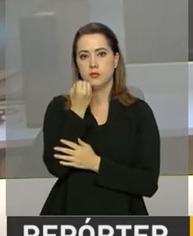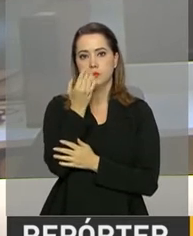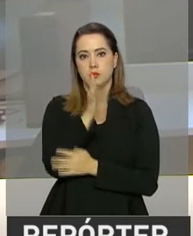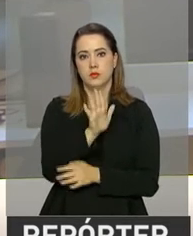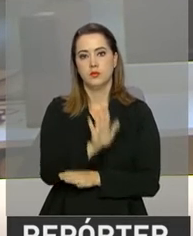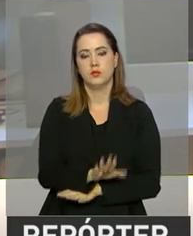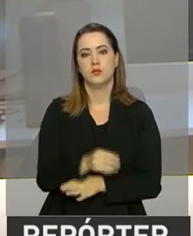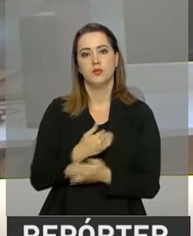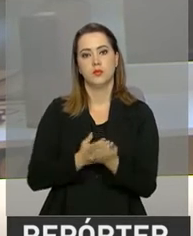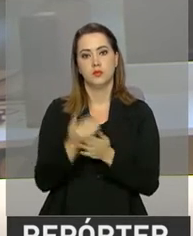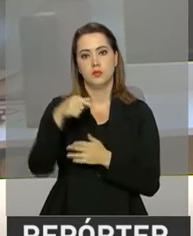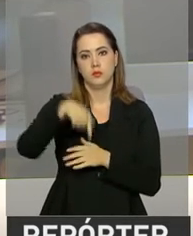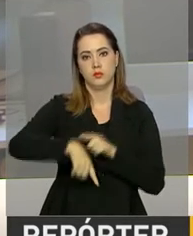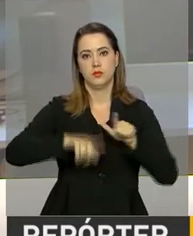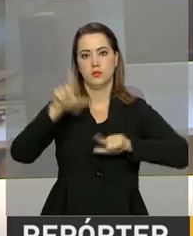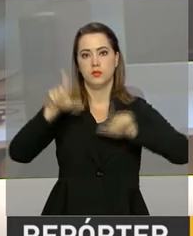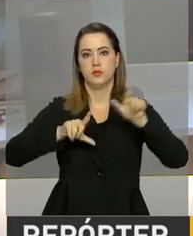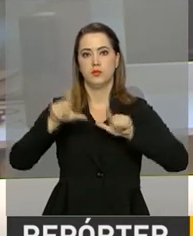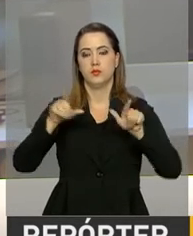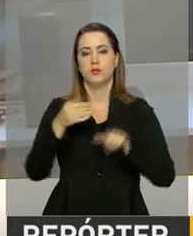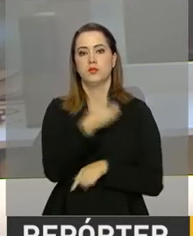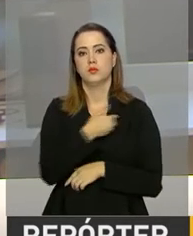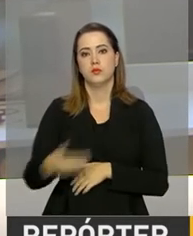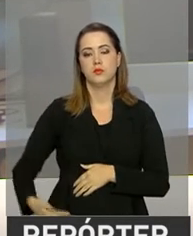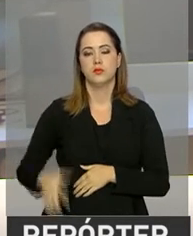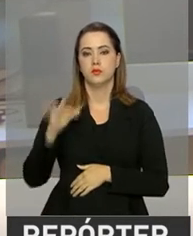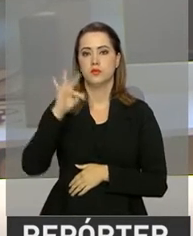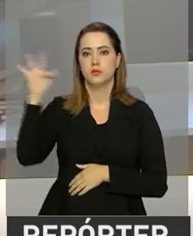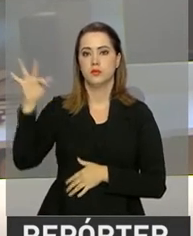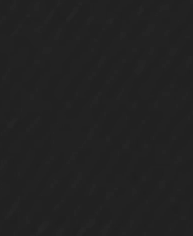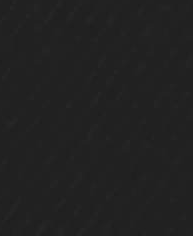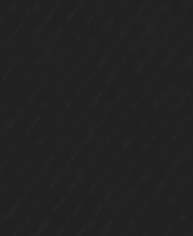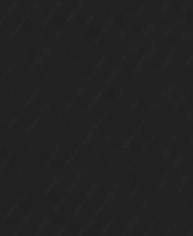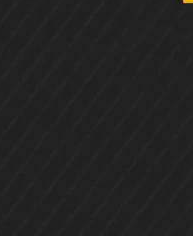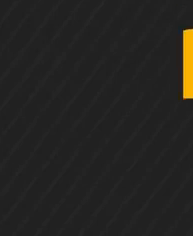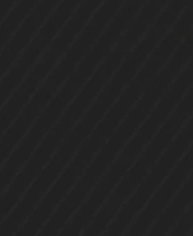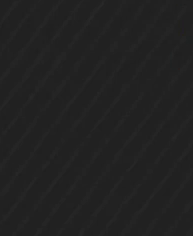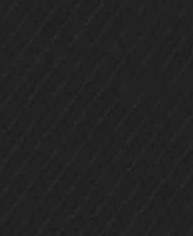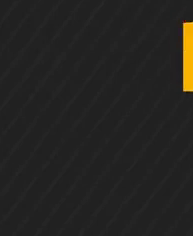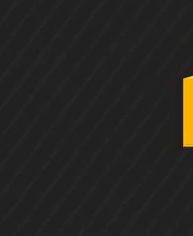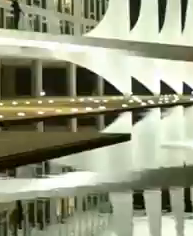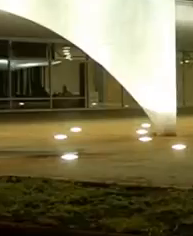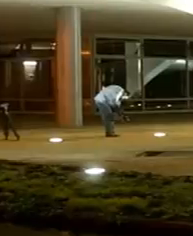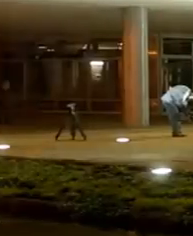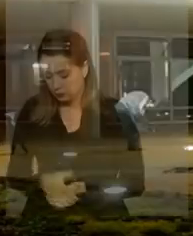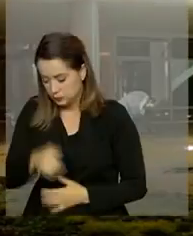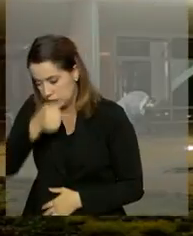sociais. Continue com a gente aqui na NBR, a TV do Governo Federal.